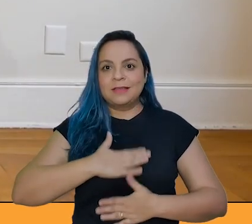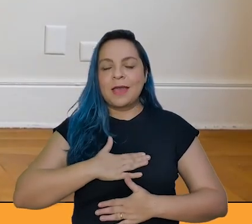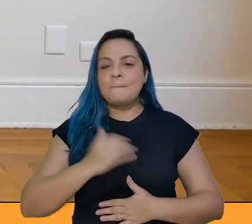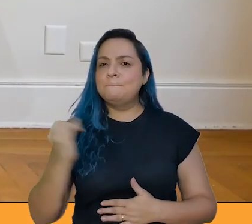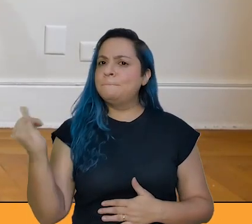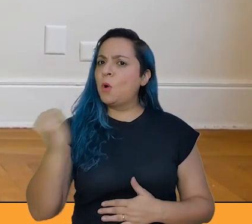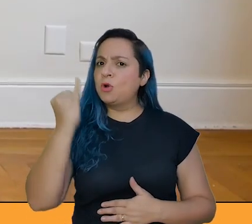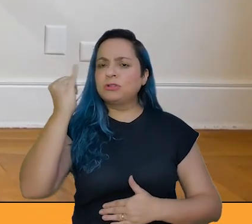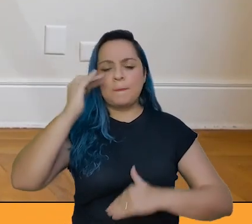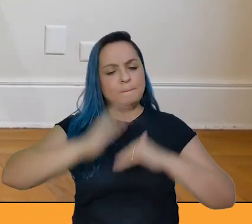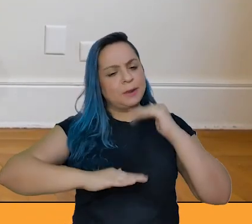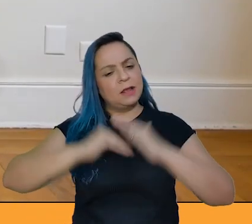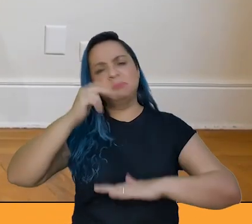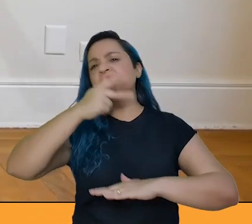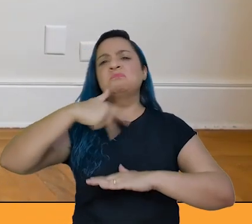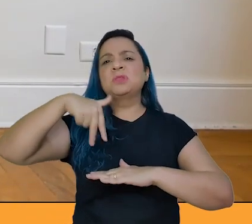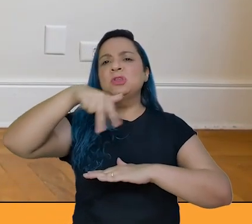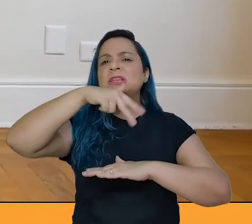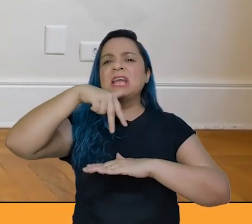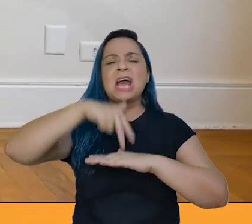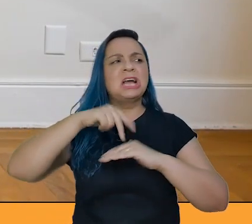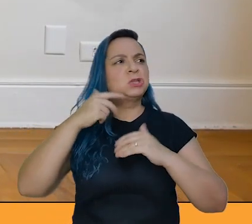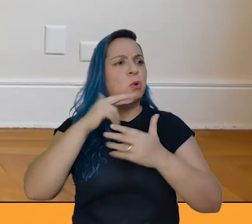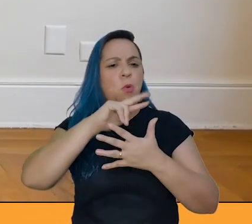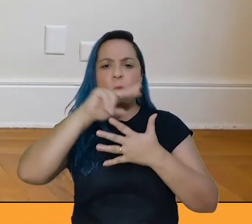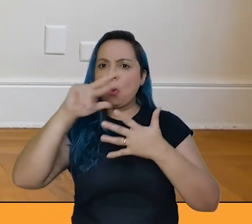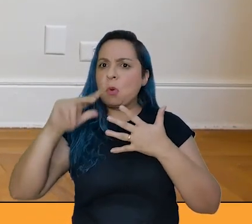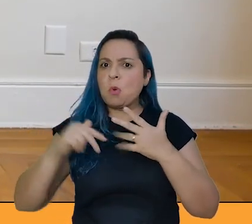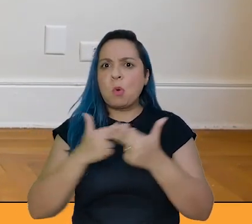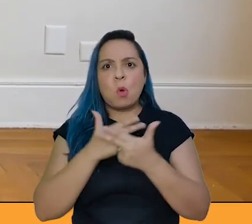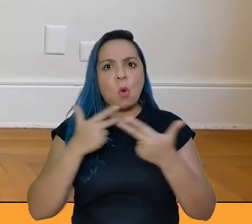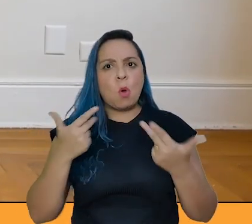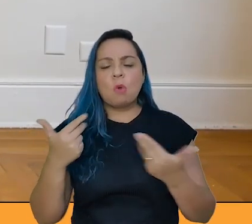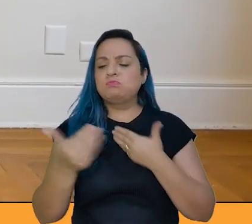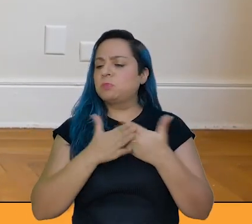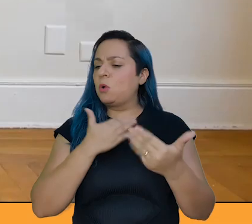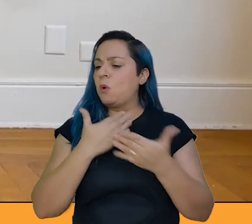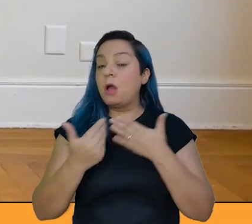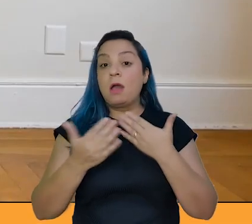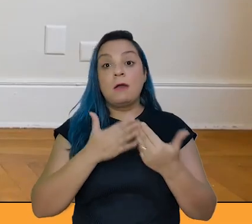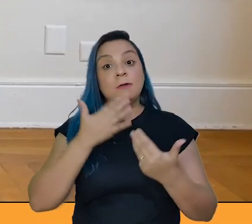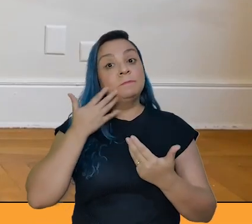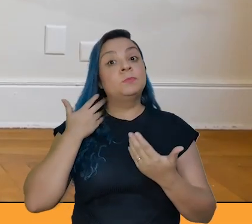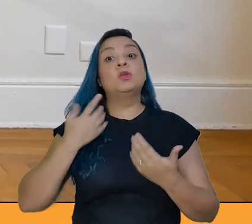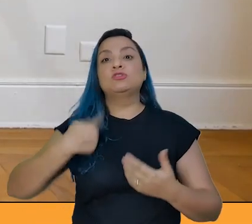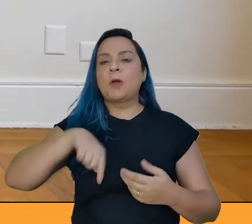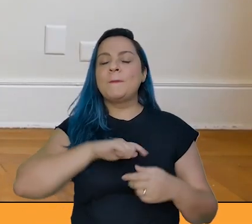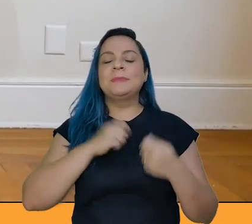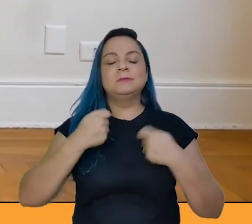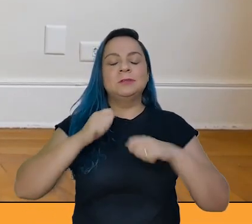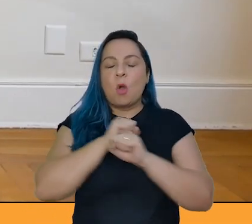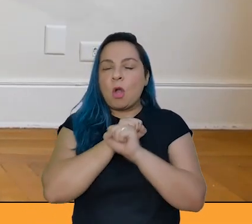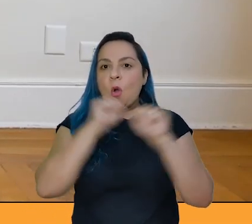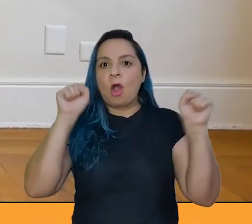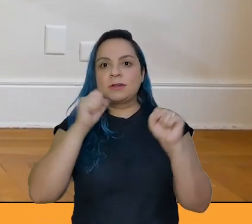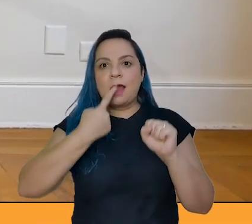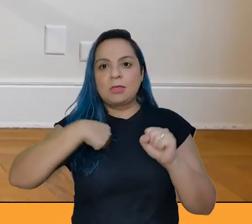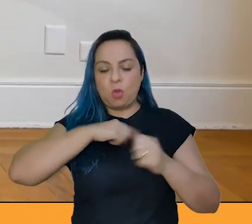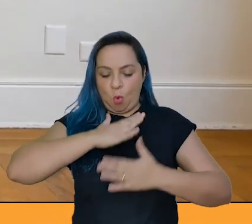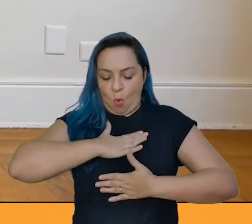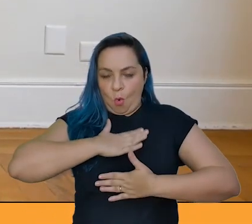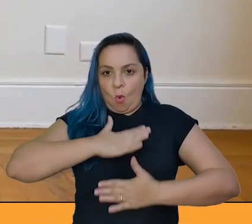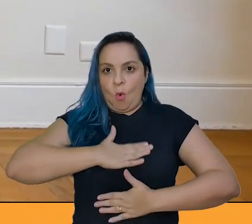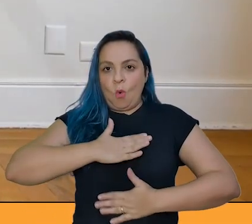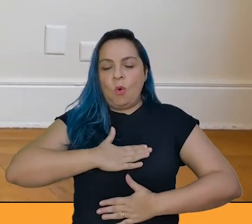fazer. Então é bom a gente ter esse costume de alongar o nosso corpo, de acordar o nosso corpo, despertar e aquecer o nosso corpo